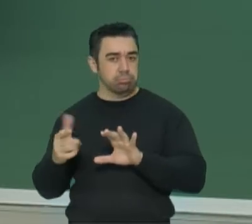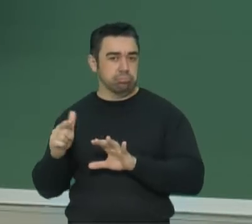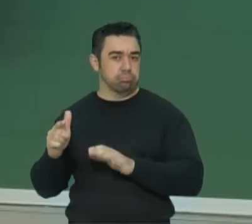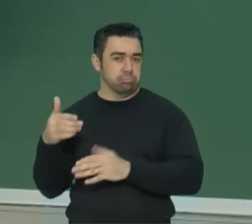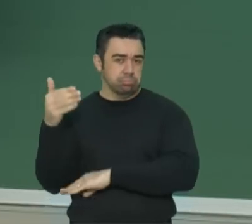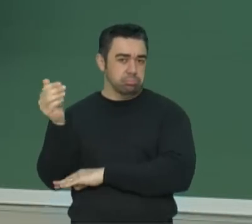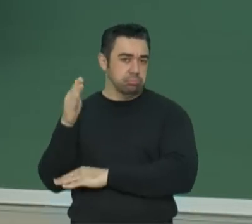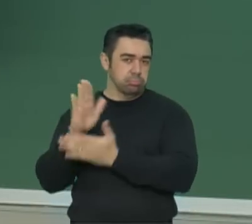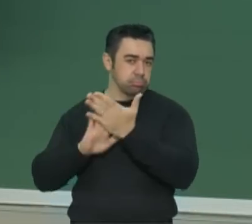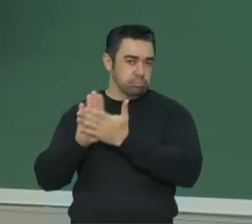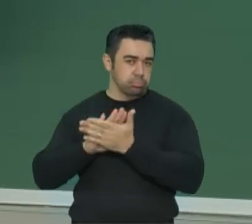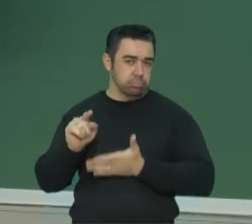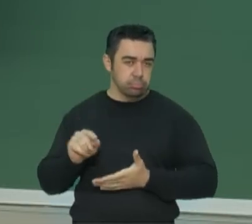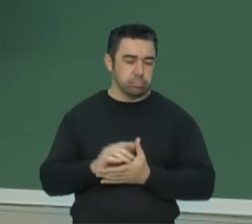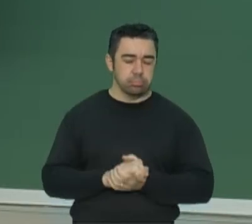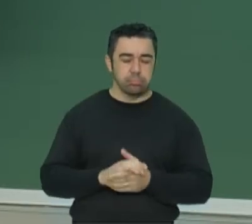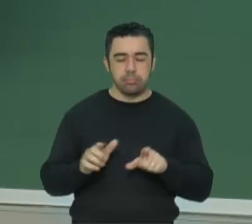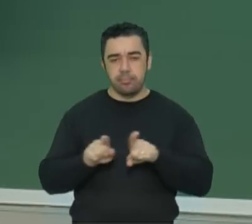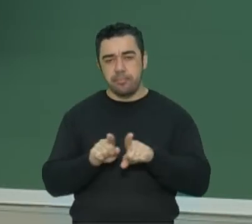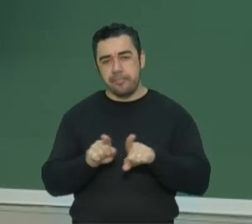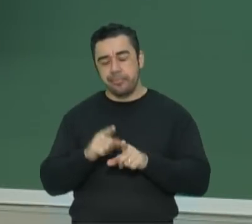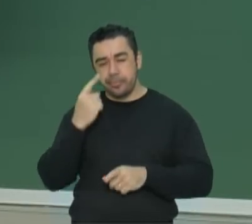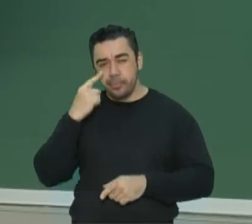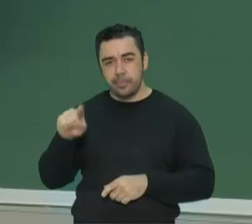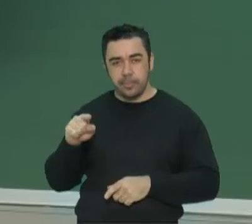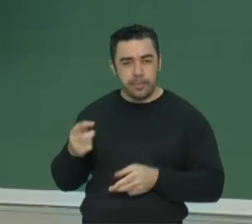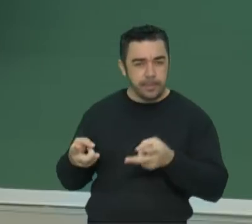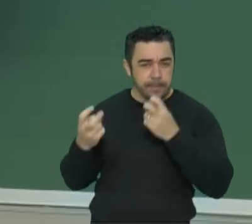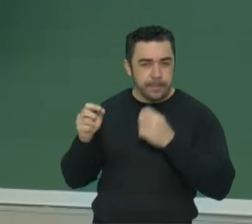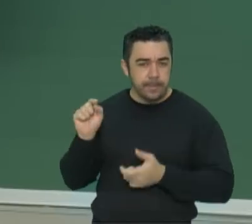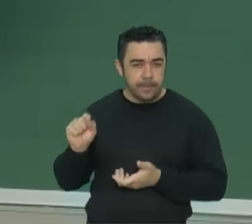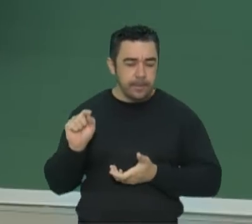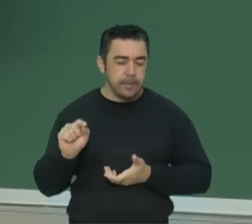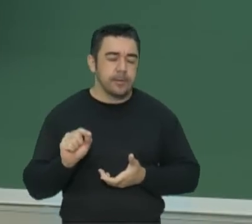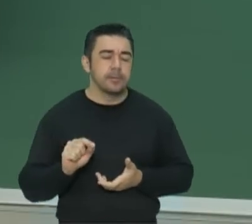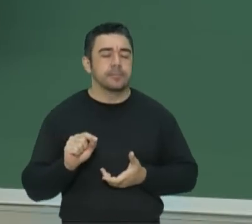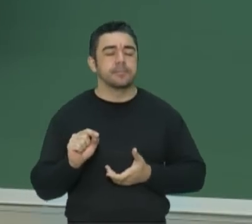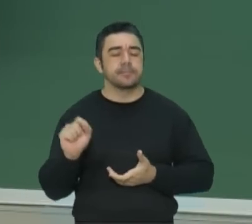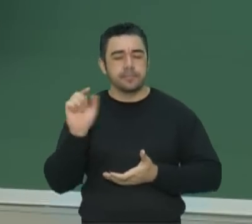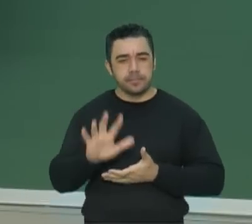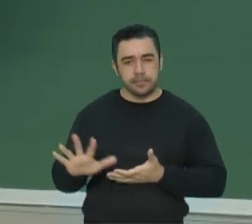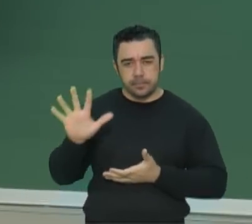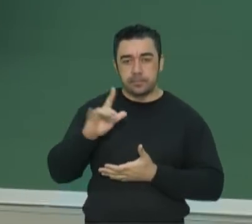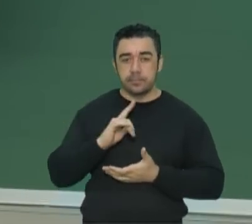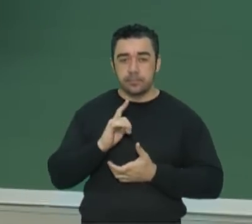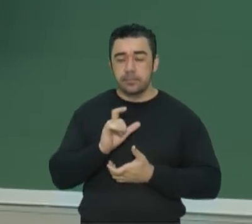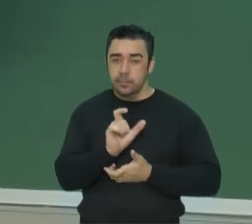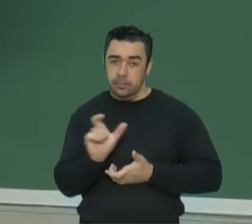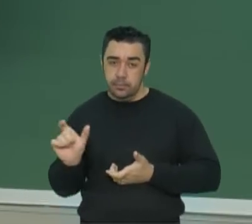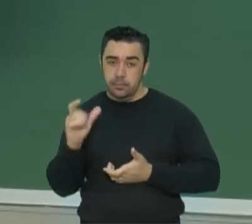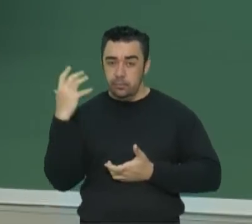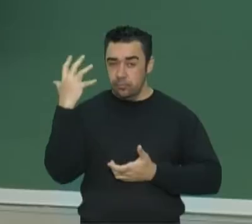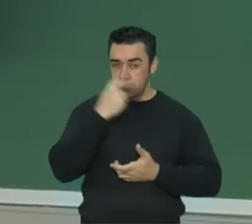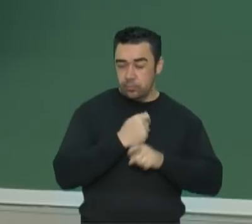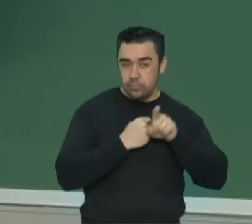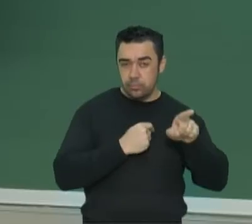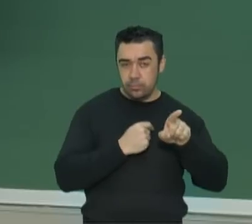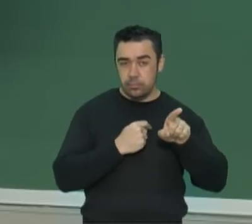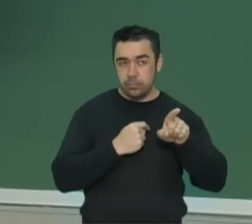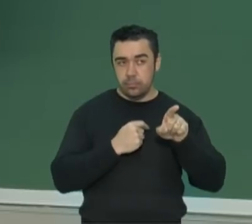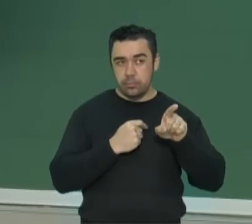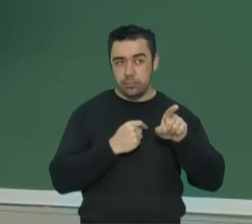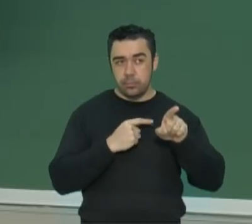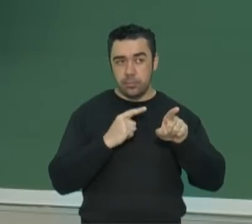tem uma bandeira. Ainda, você repara que você tem palavras bonitas aqui. Em cima a